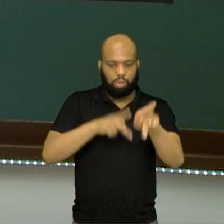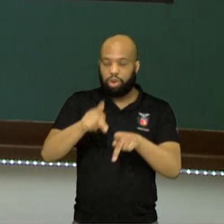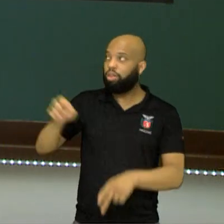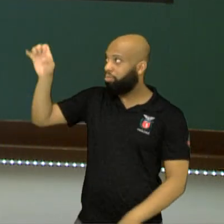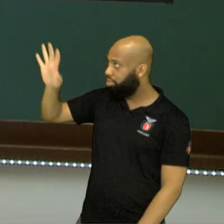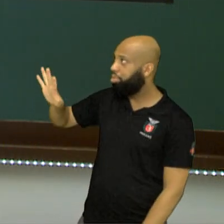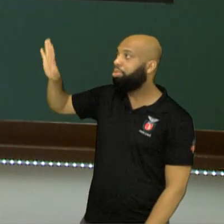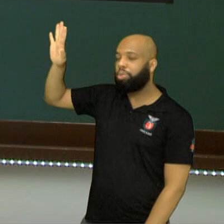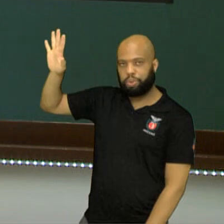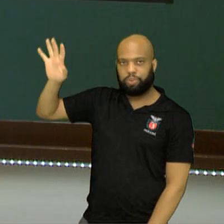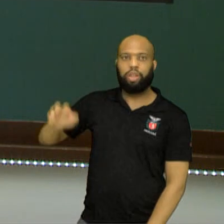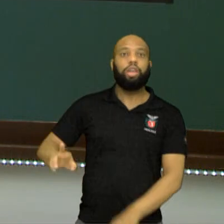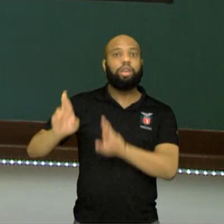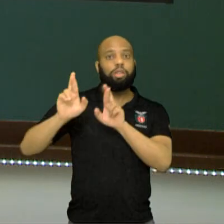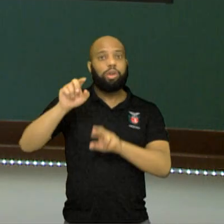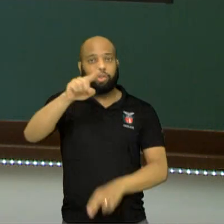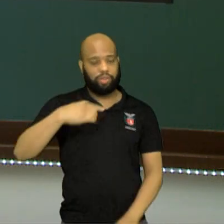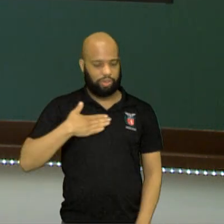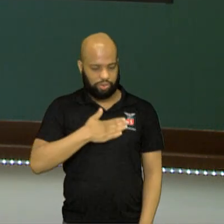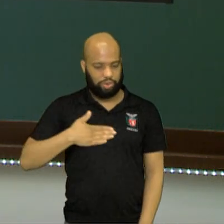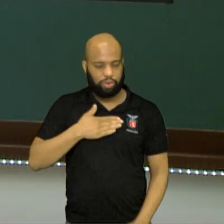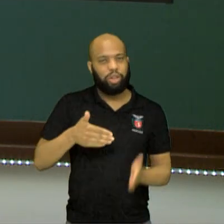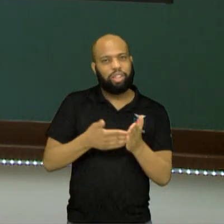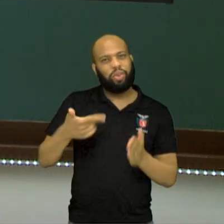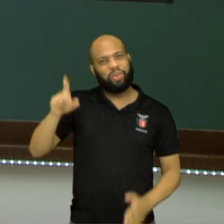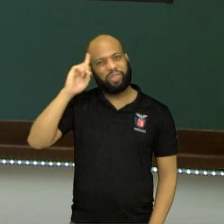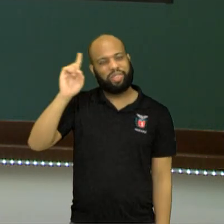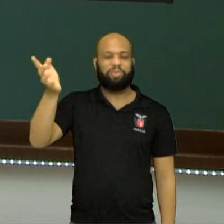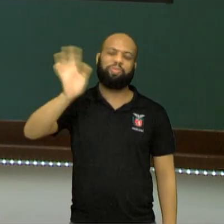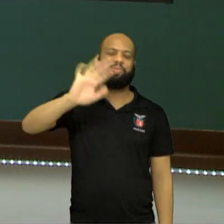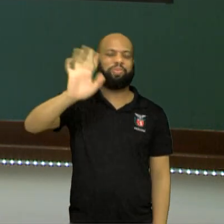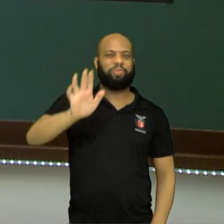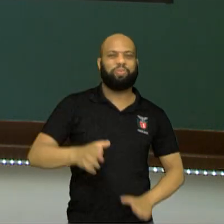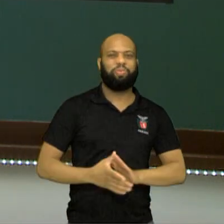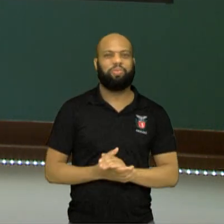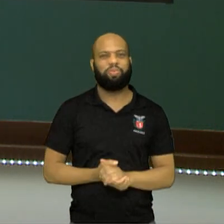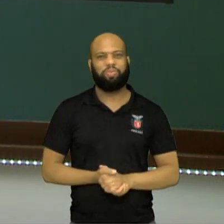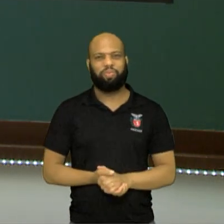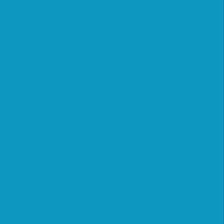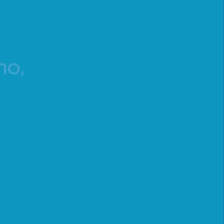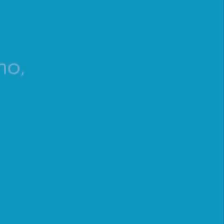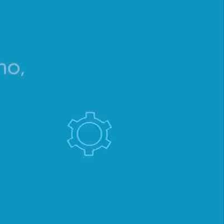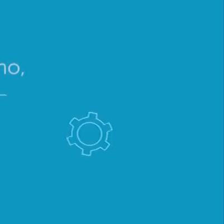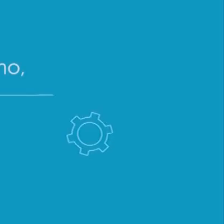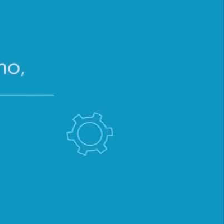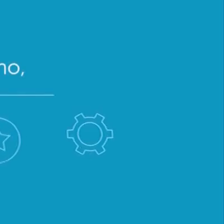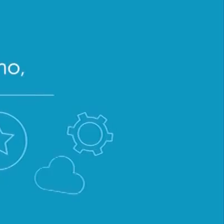dinâmicas demográficas do continente europeu. Eu espero que vocês tenham gostado e até breve!